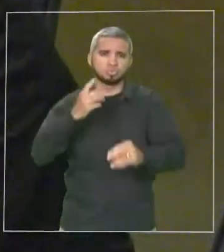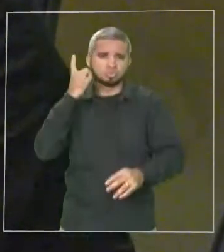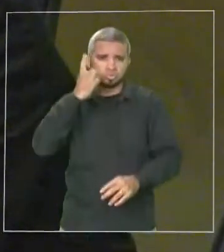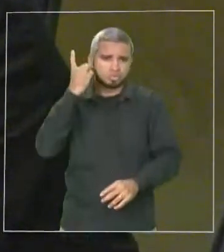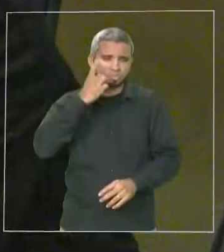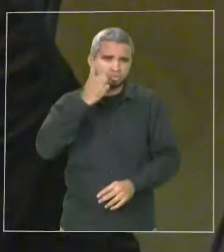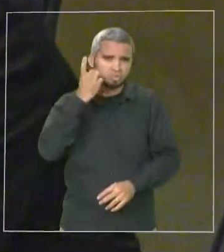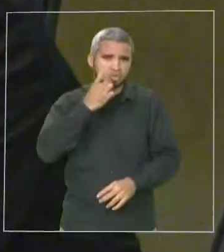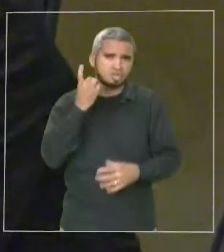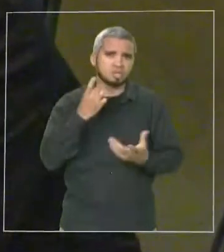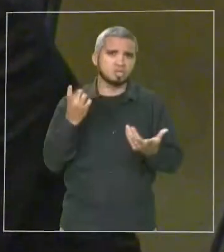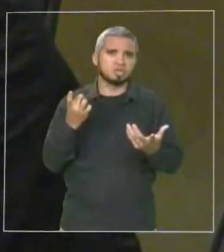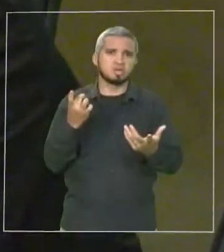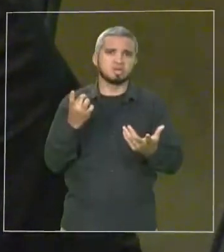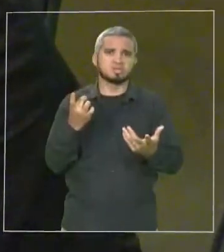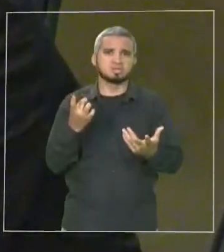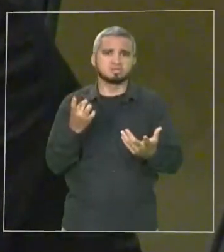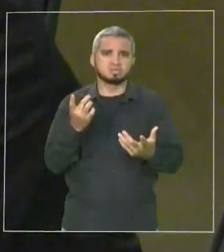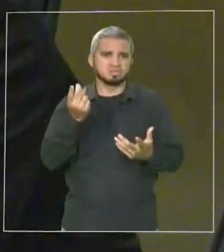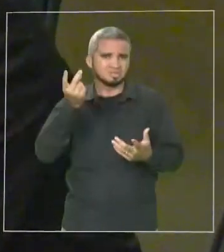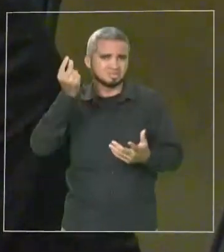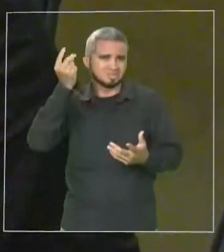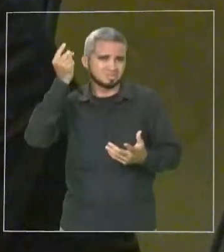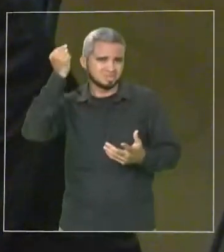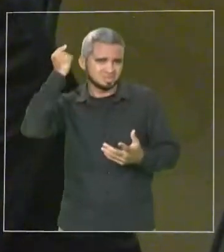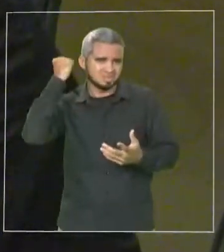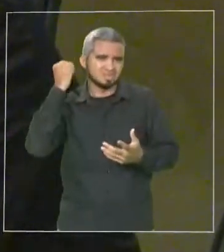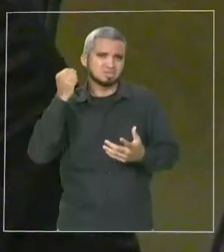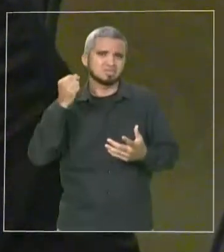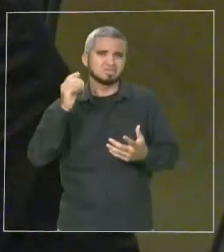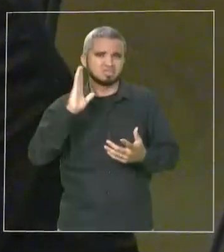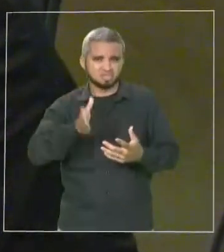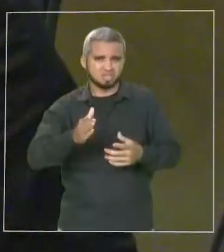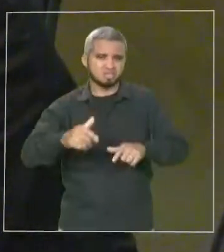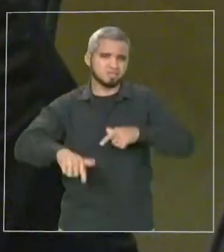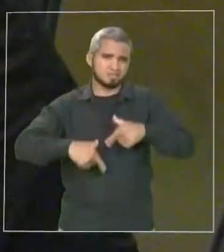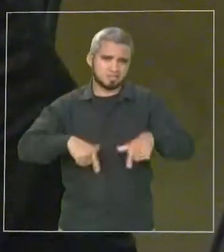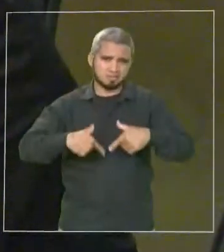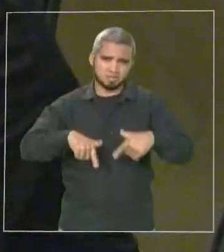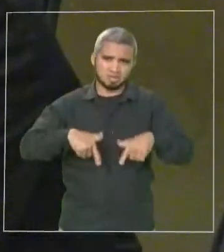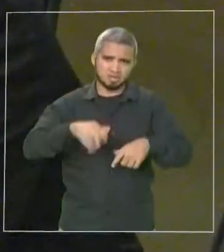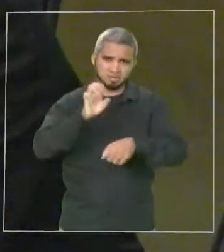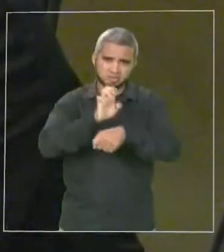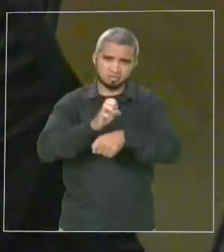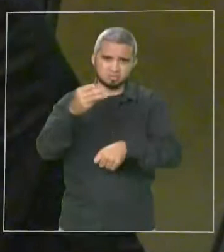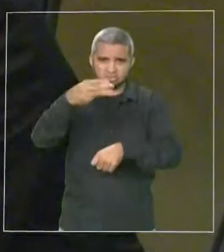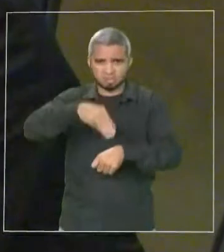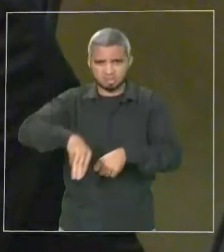antigos que prestaram serviço ou desserviço a esse Estado,